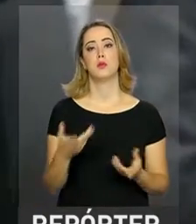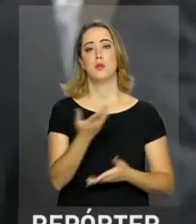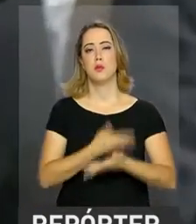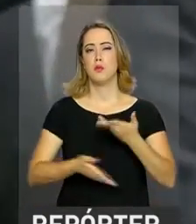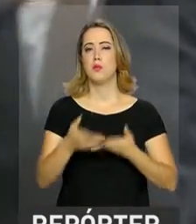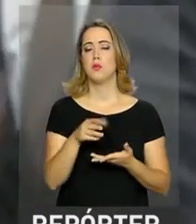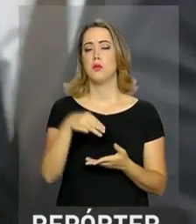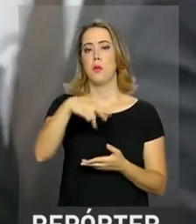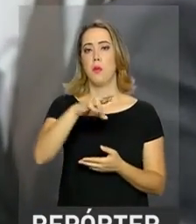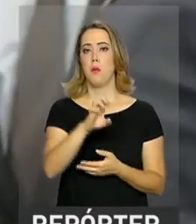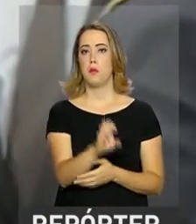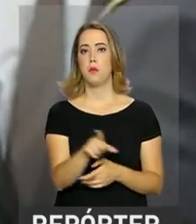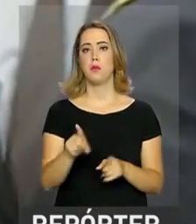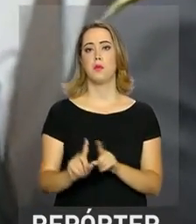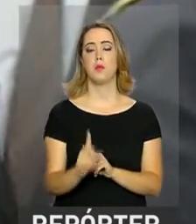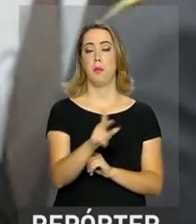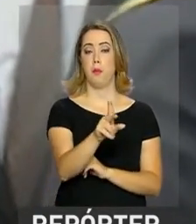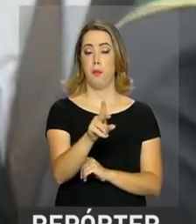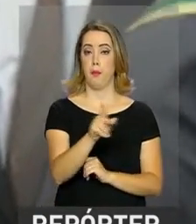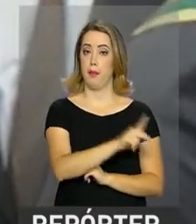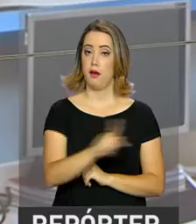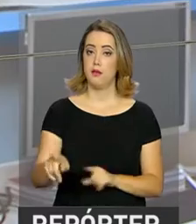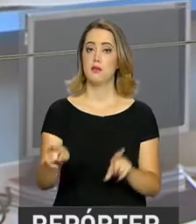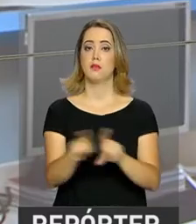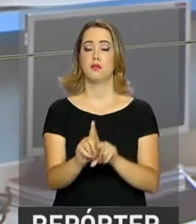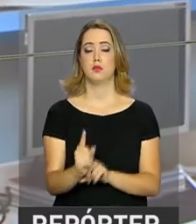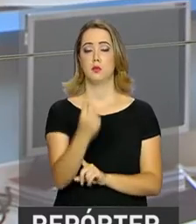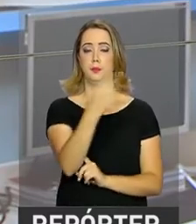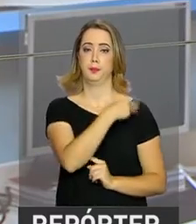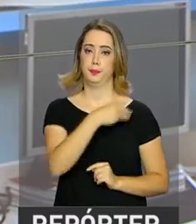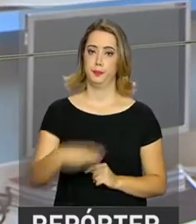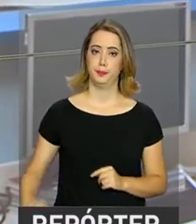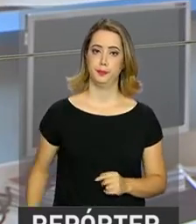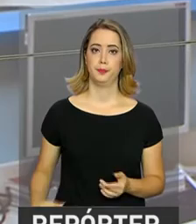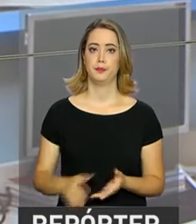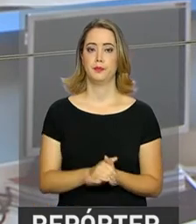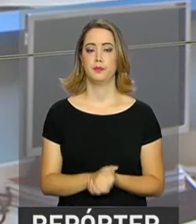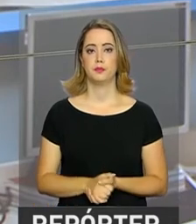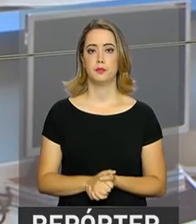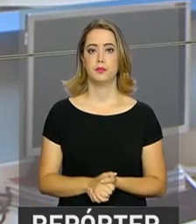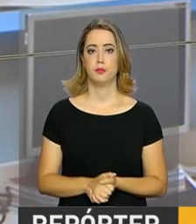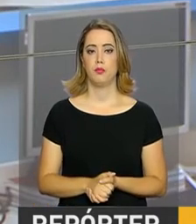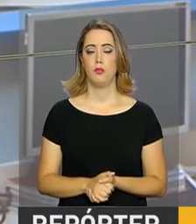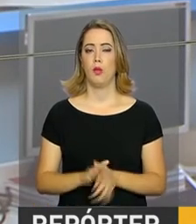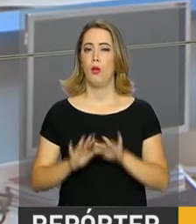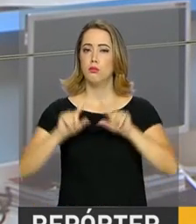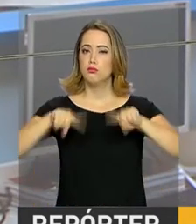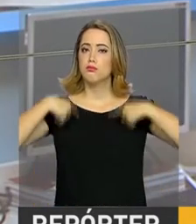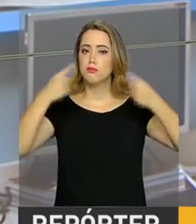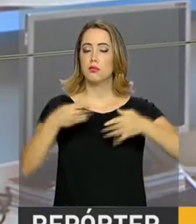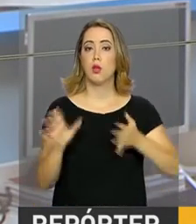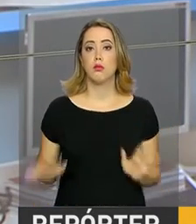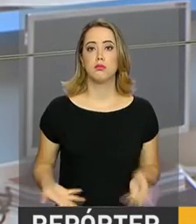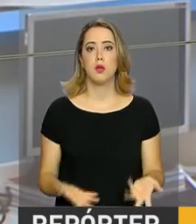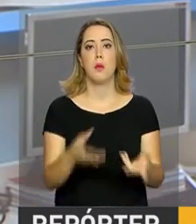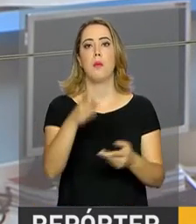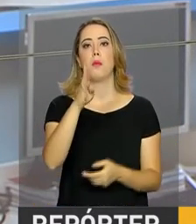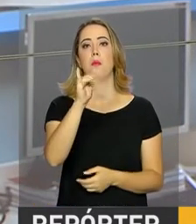presidente e primeiro ministro de portugal a produção de biodiesel no país atingiu